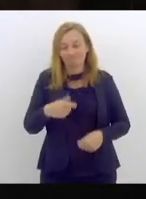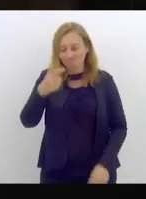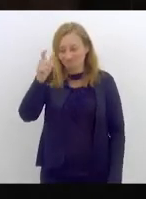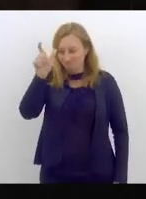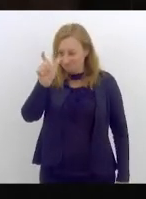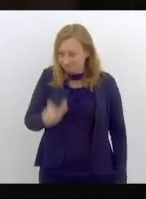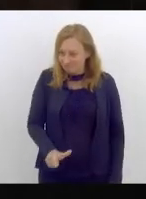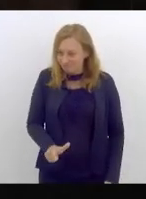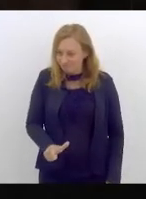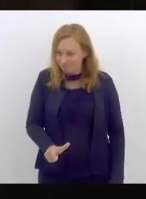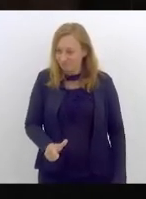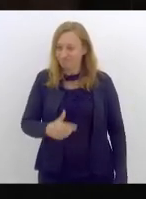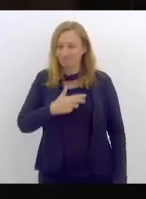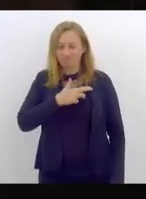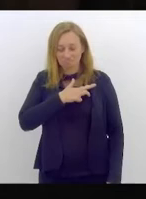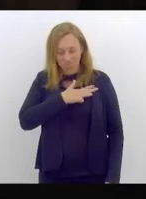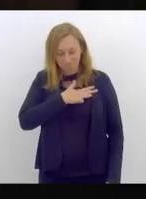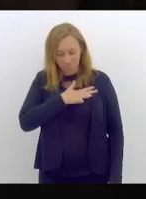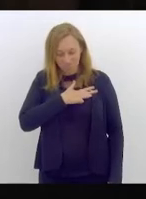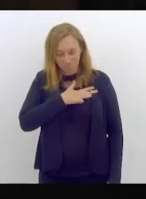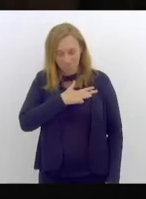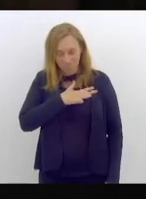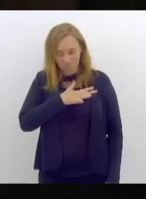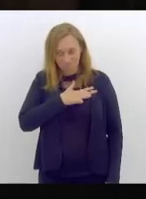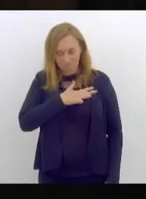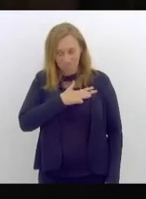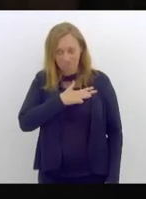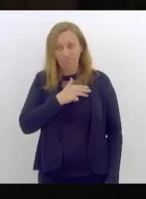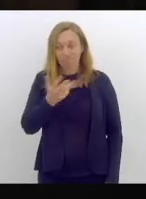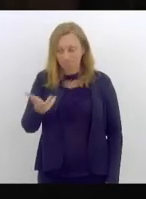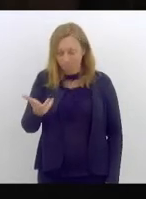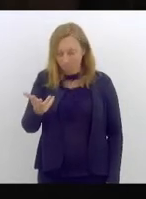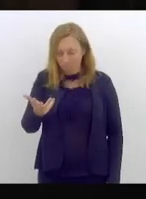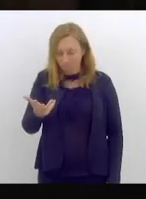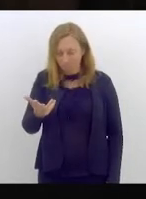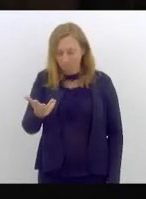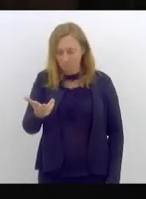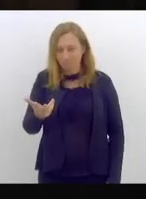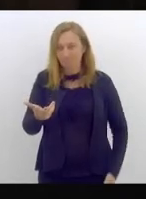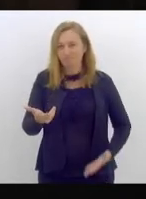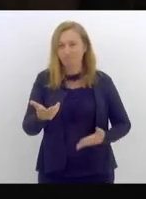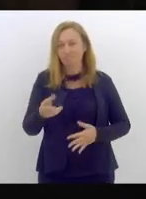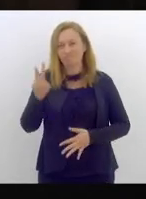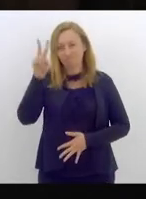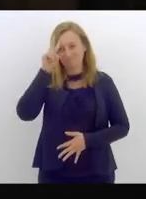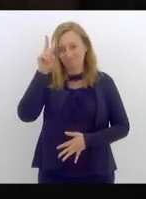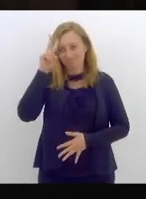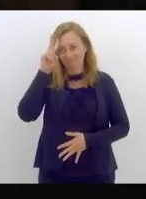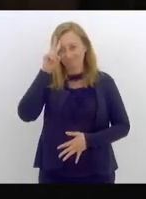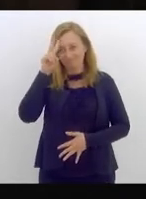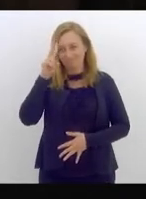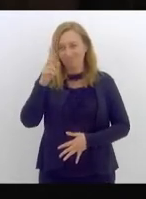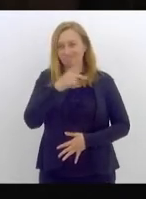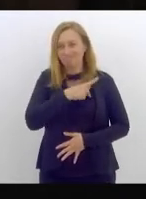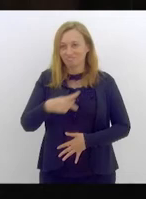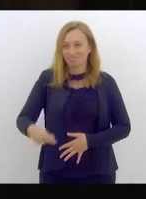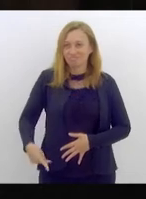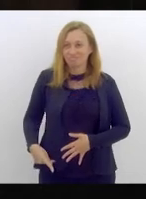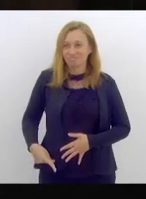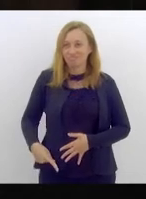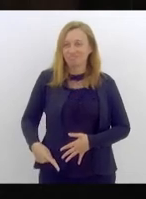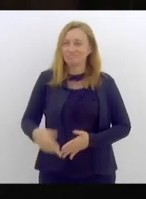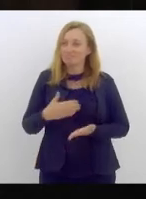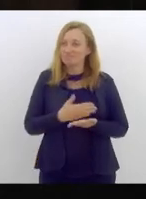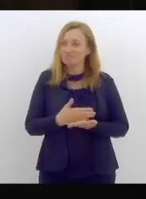pessoa do Luiz Inácio Lula da Silva É isso aí para a gente ter a partir de segunda-feira como presidente e